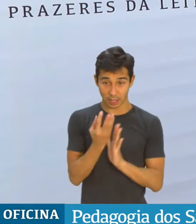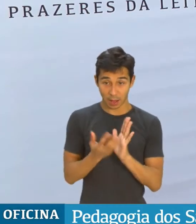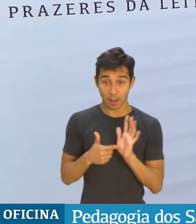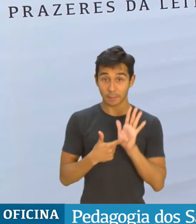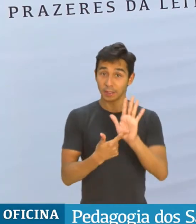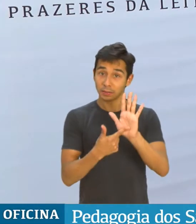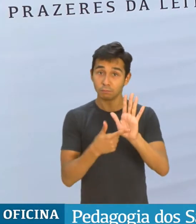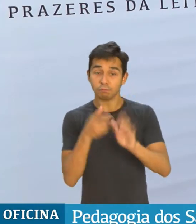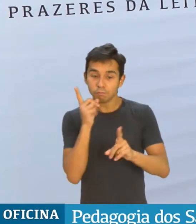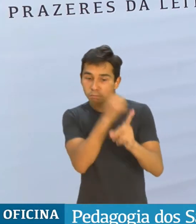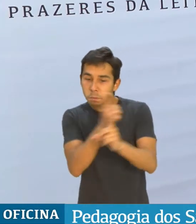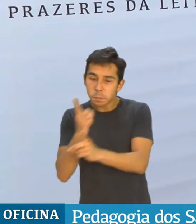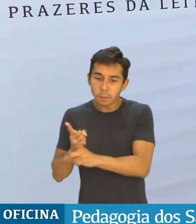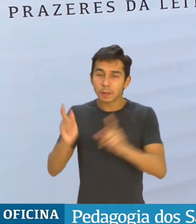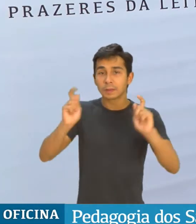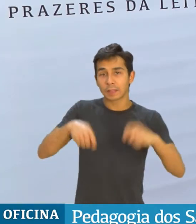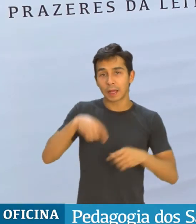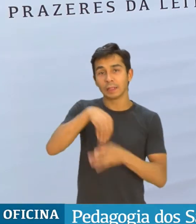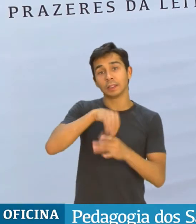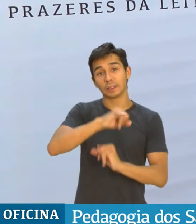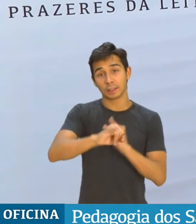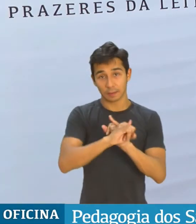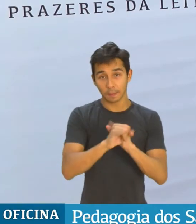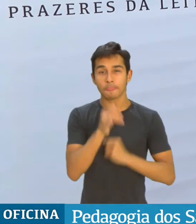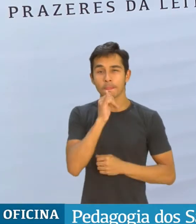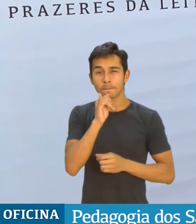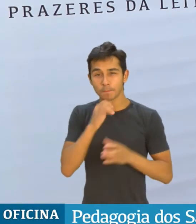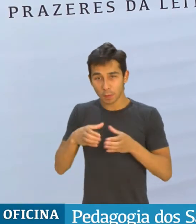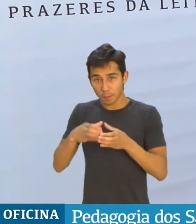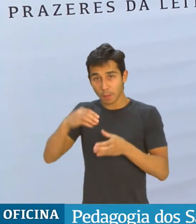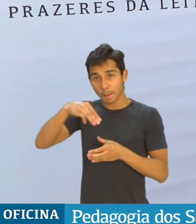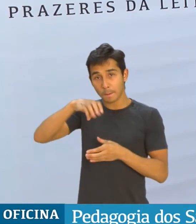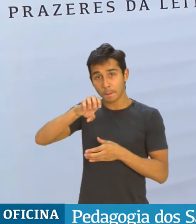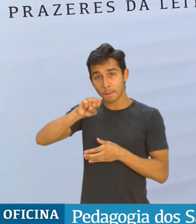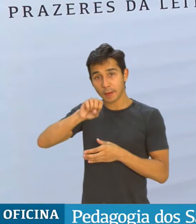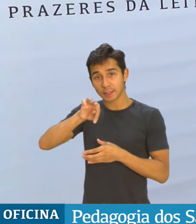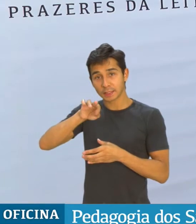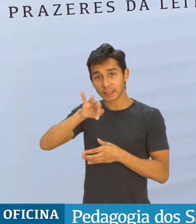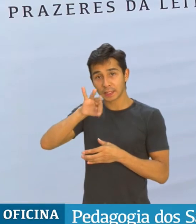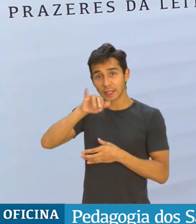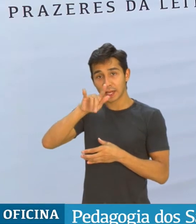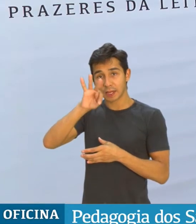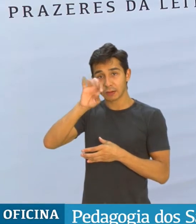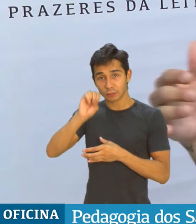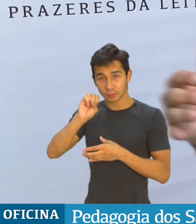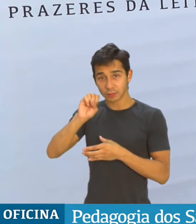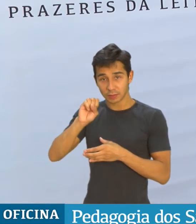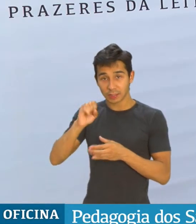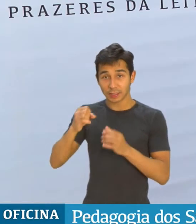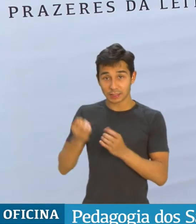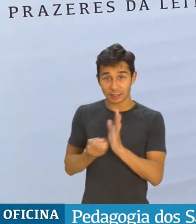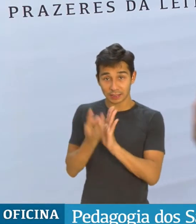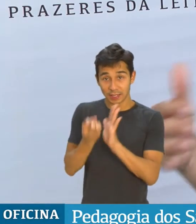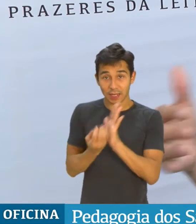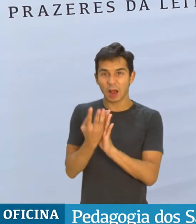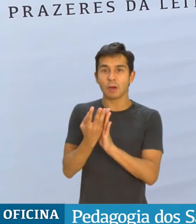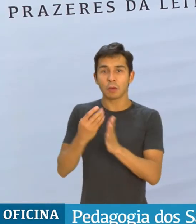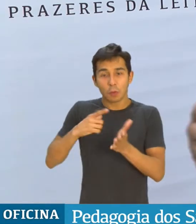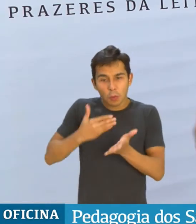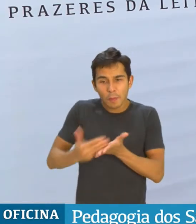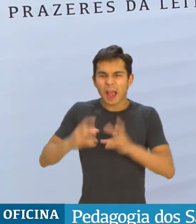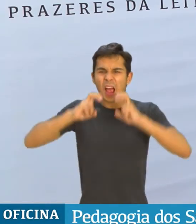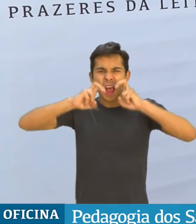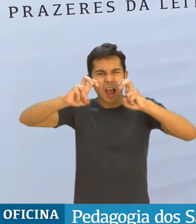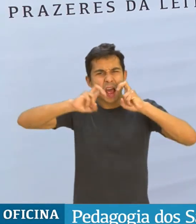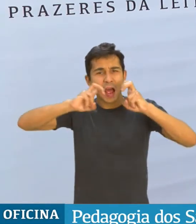Então, por exemplo, no Sarau dos Mesquiteiros, a gente, antes até desse grito, a gente começa com um cortejo. Então, hoje em dia, nós temos ali